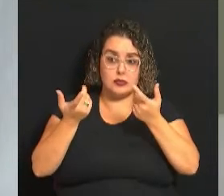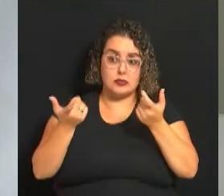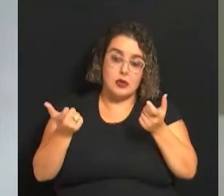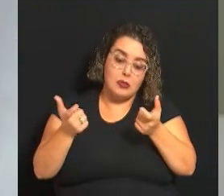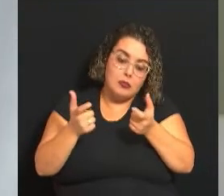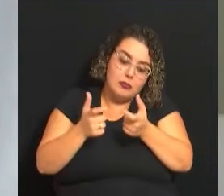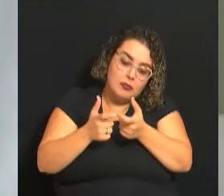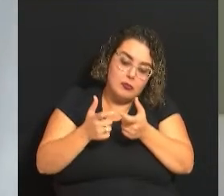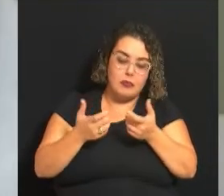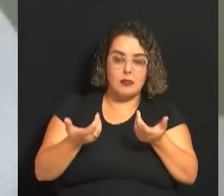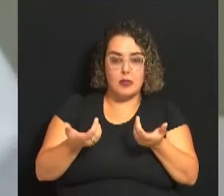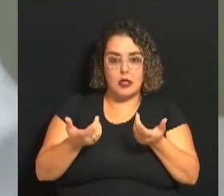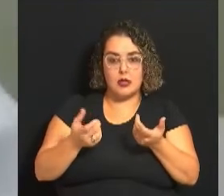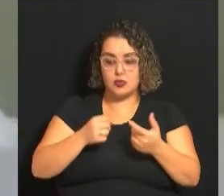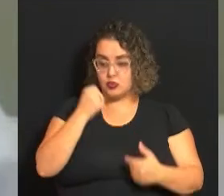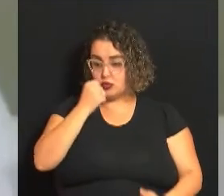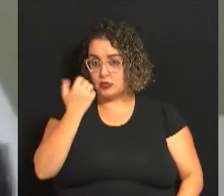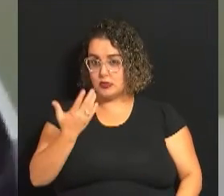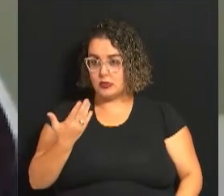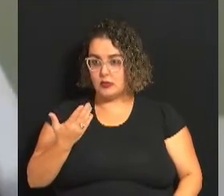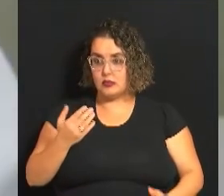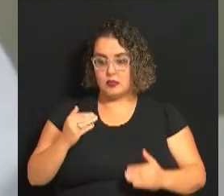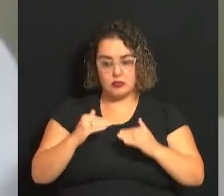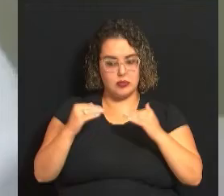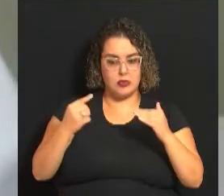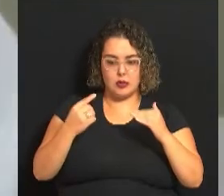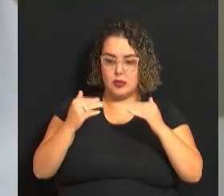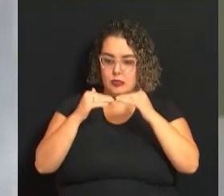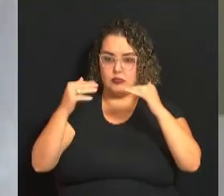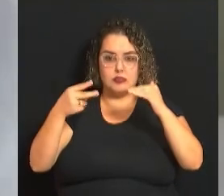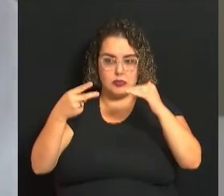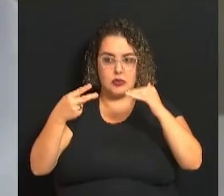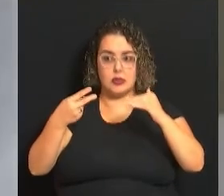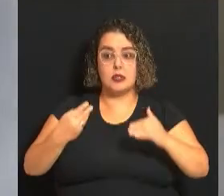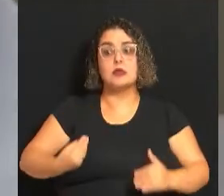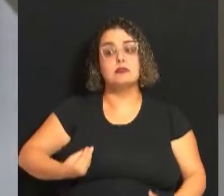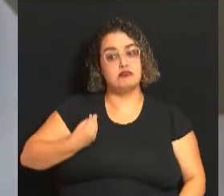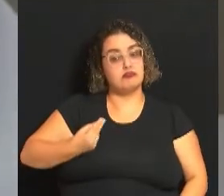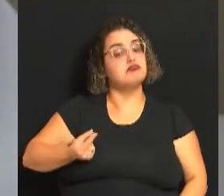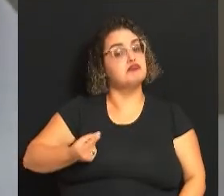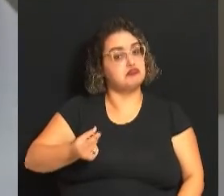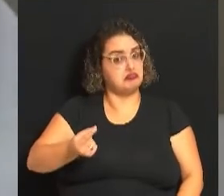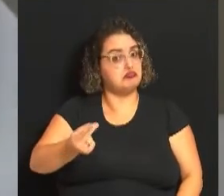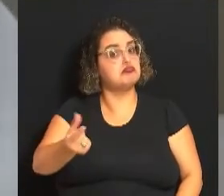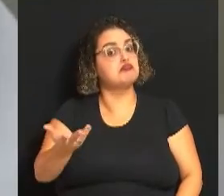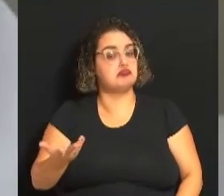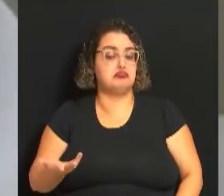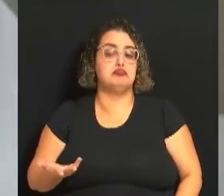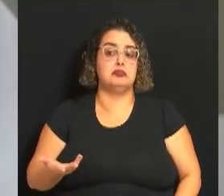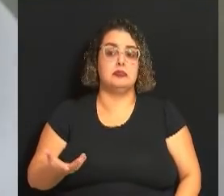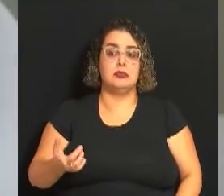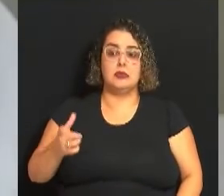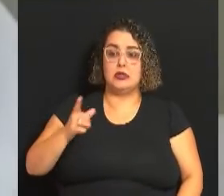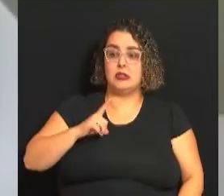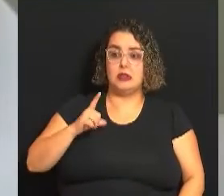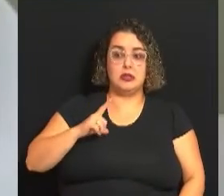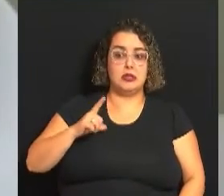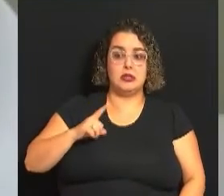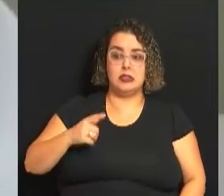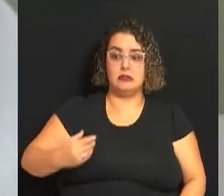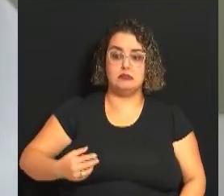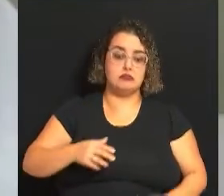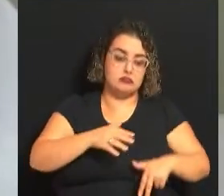agressivo, astrostoma grau 1 e 2, a gente tem uma sobrevida bastante longa. Tem um paciente que tem sido